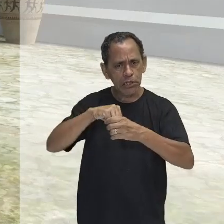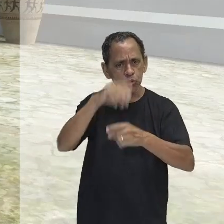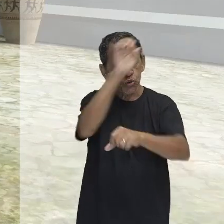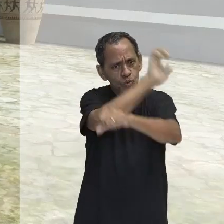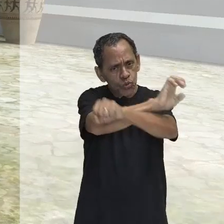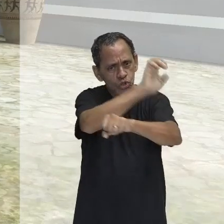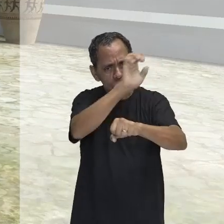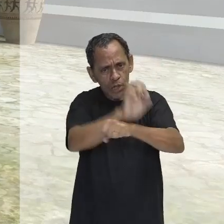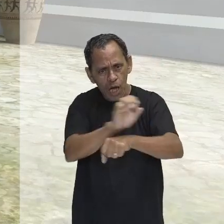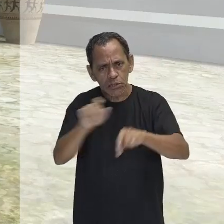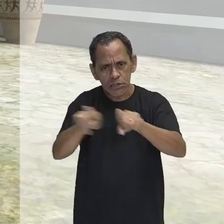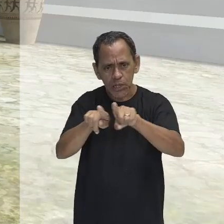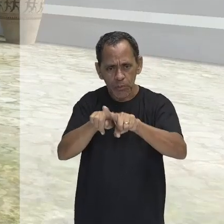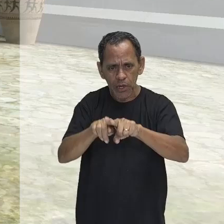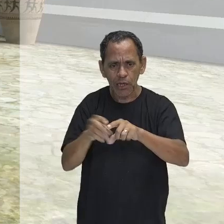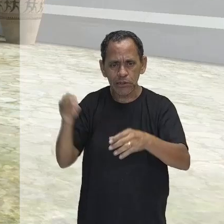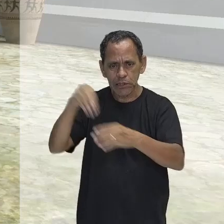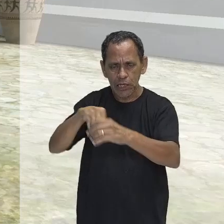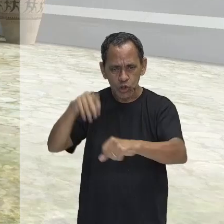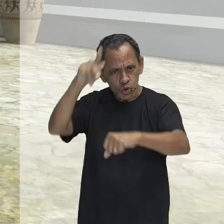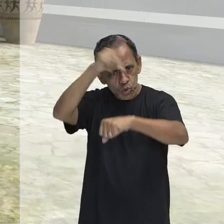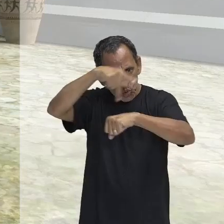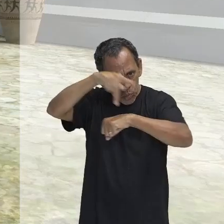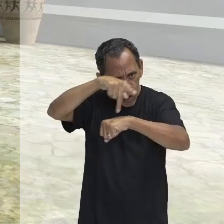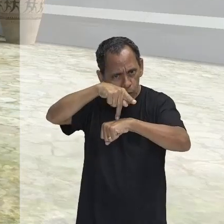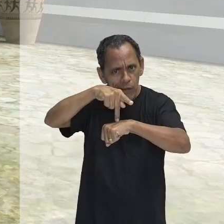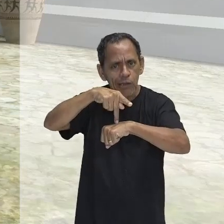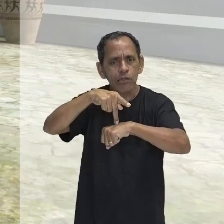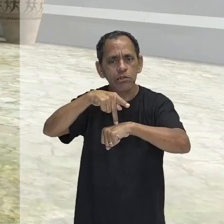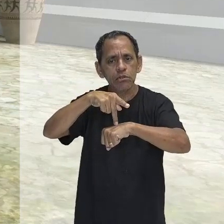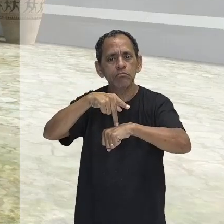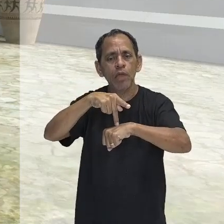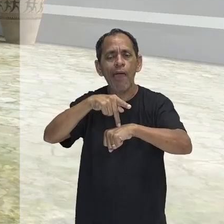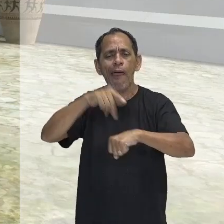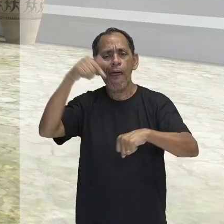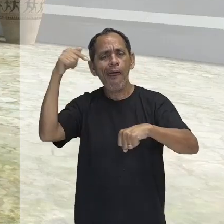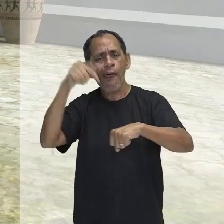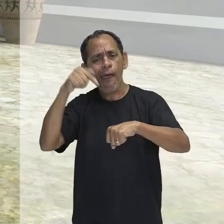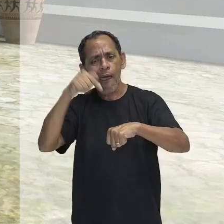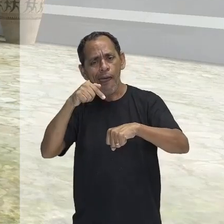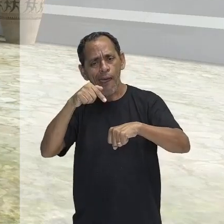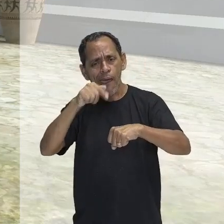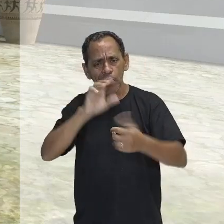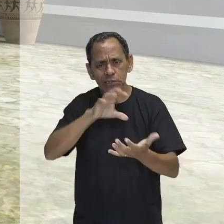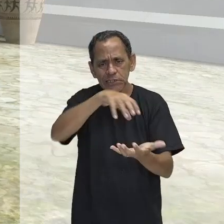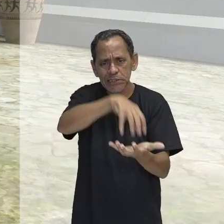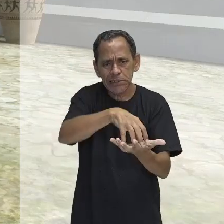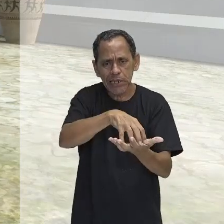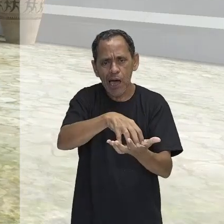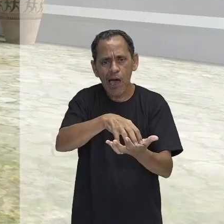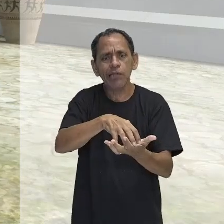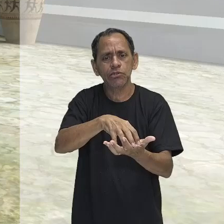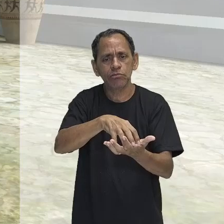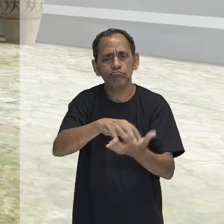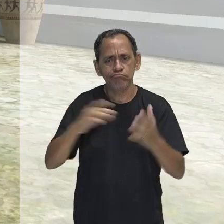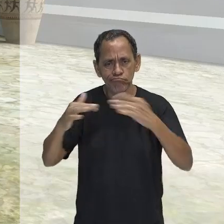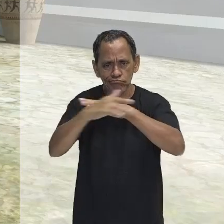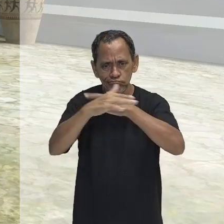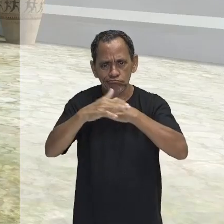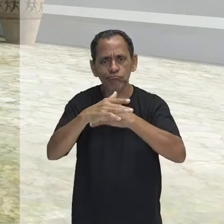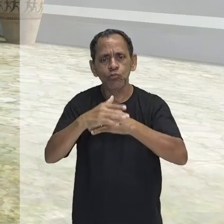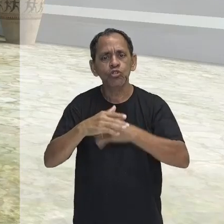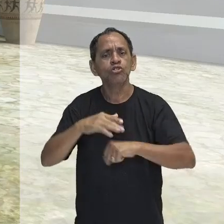está dentro de um país. Essa cidade, por mais que ela se autorregule ali, tem um